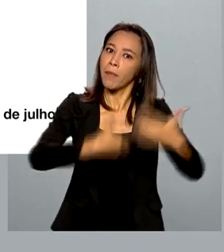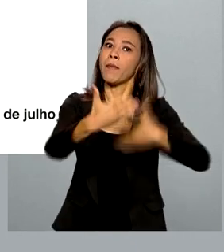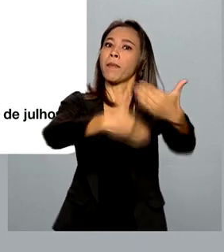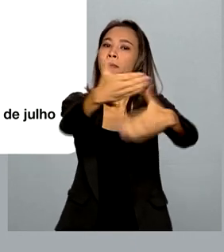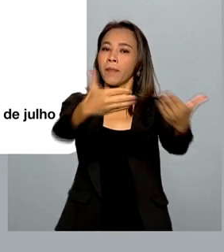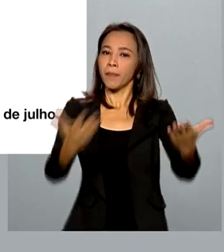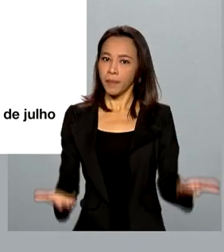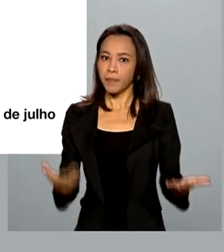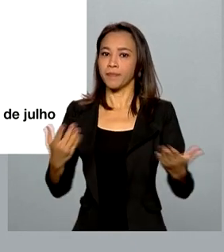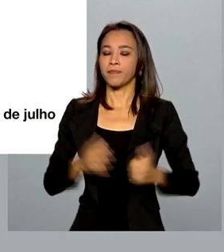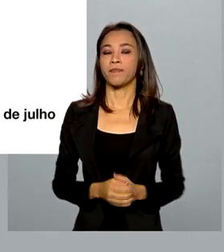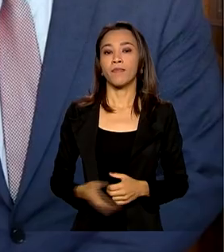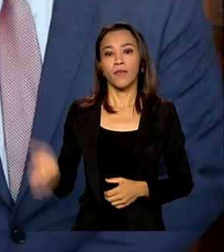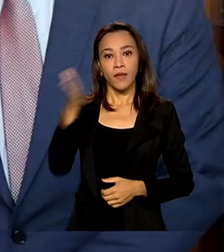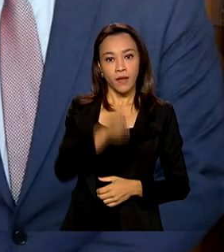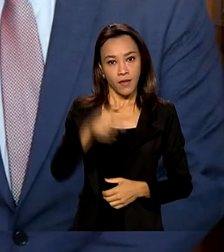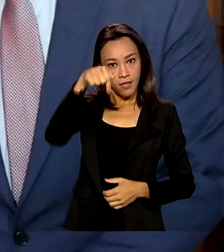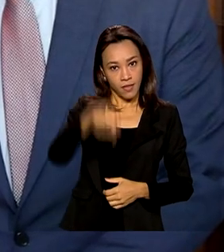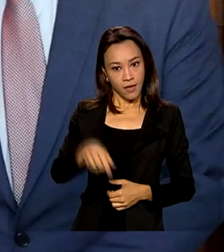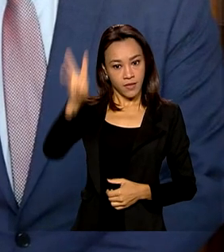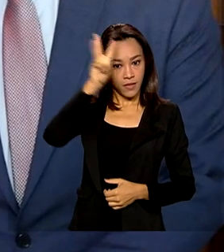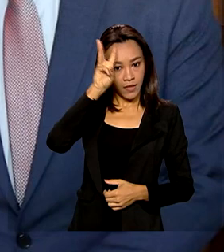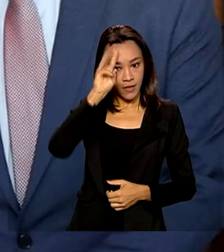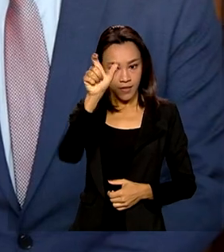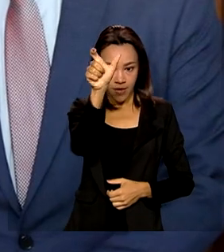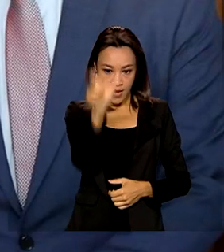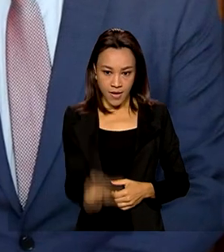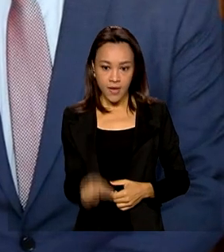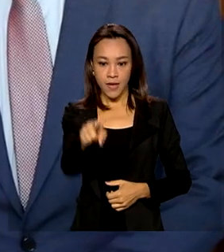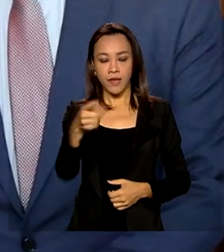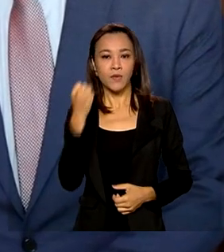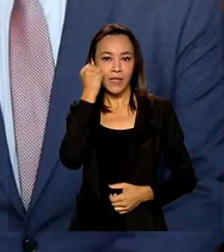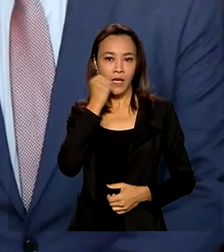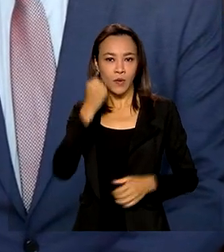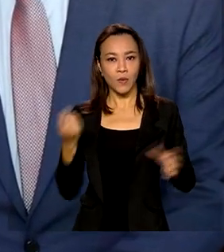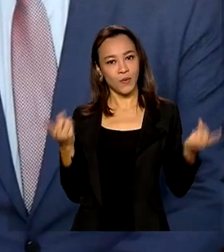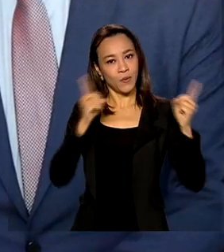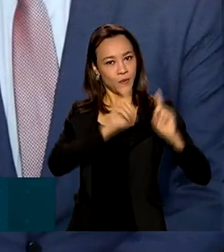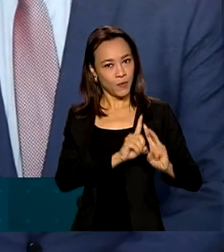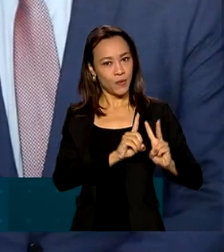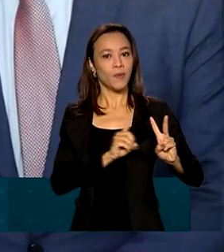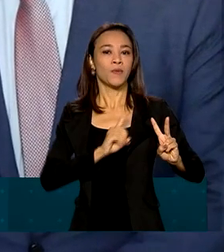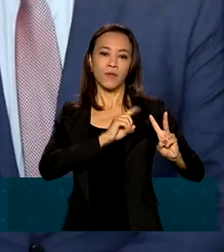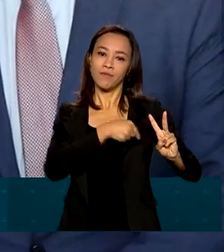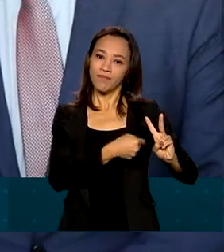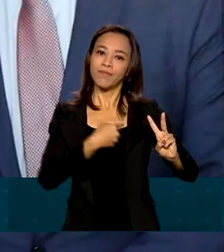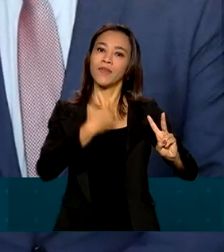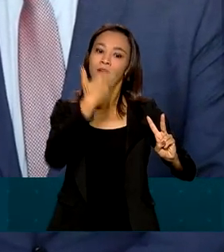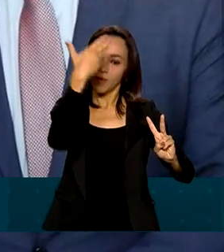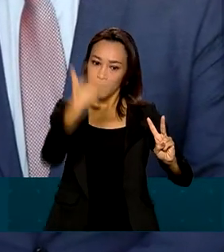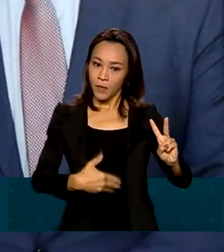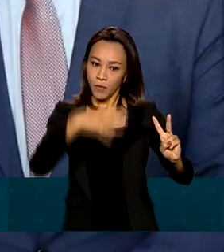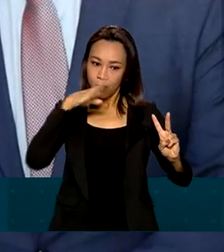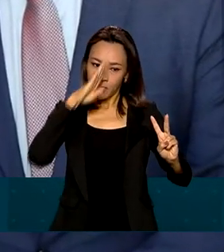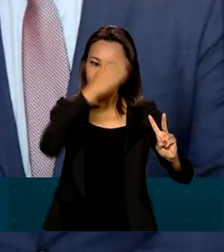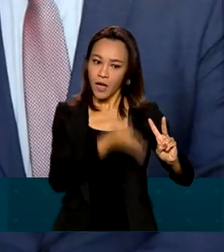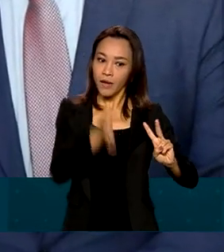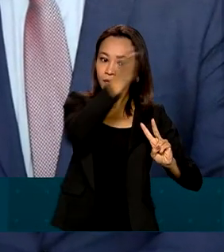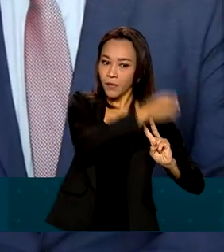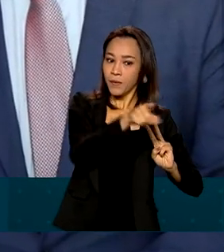necessários nesta terça-feira o senador se reuniu com presidente Jair bolsonaro e o atual ministro da casa civil